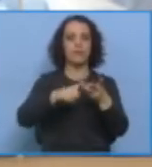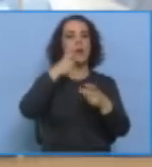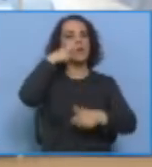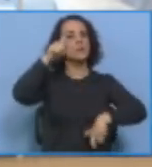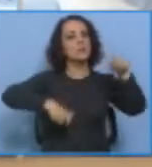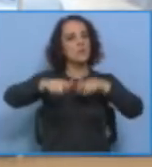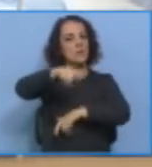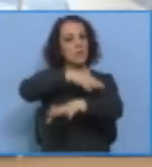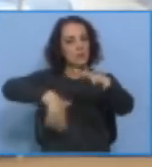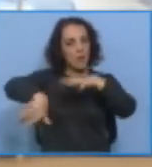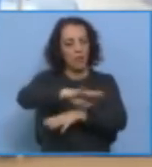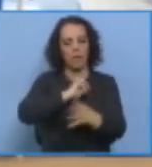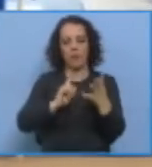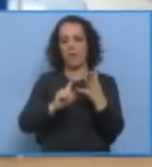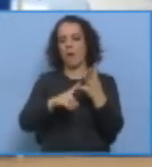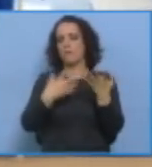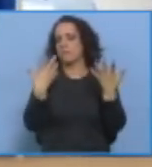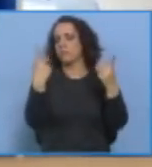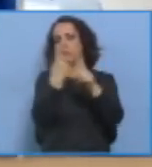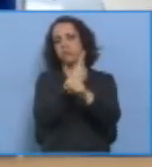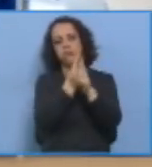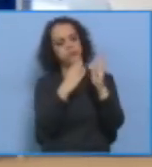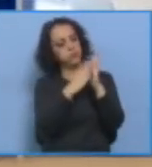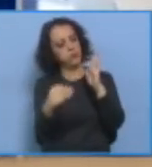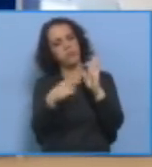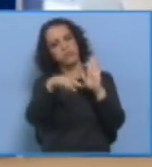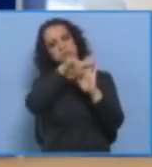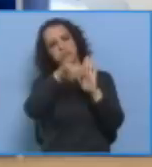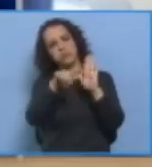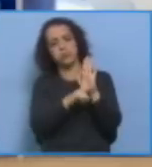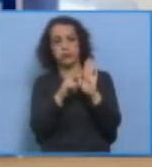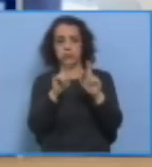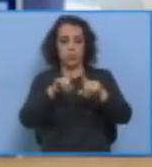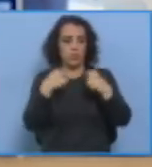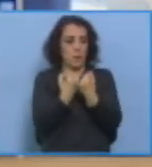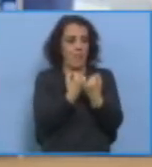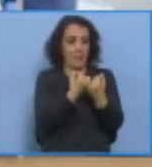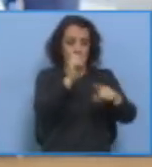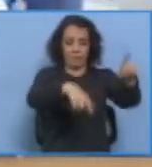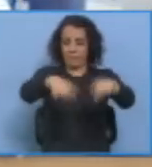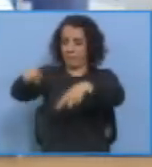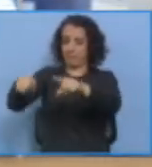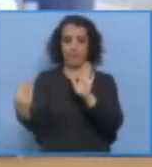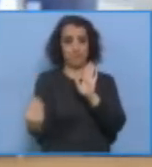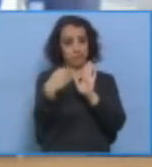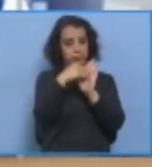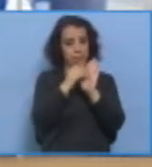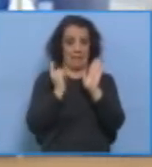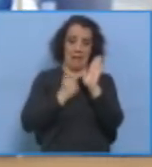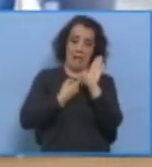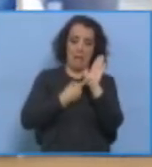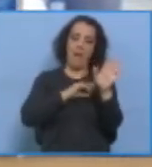cidadanias, de abertura a toda uma matriz policromática da sociedade, não se pode efetivamente entrar agora